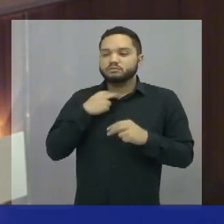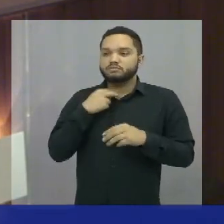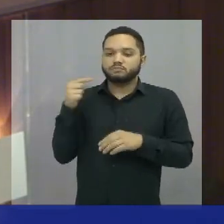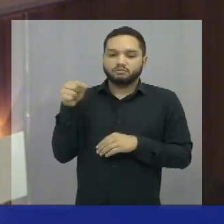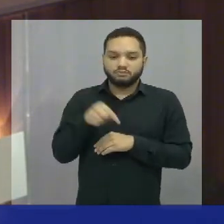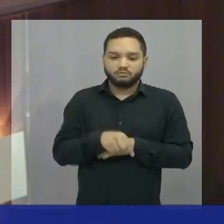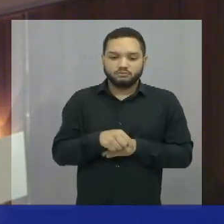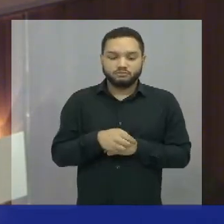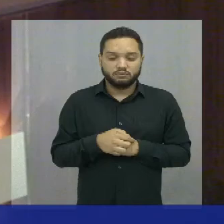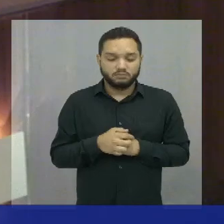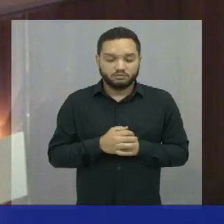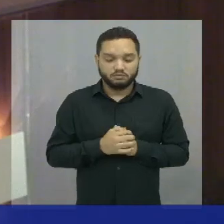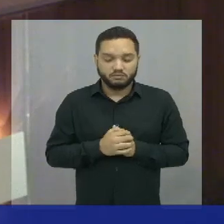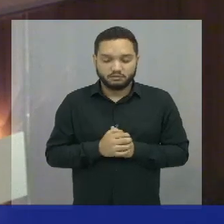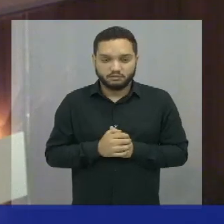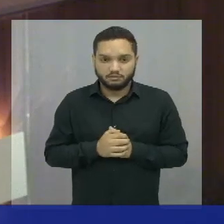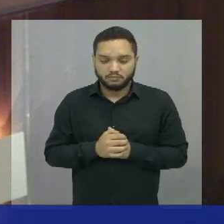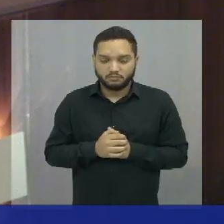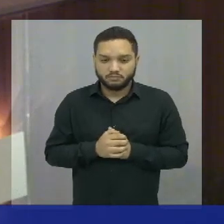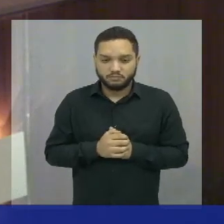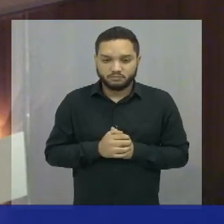Correto?